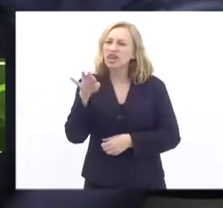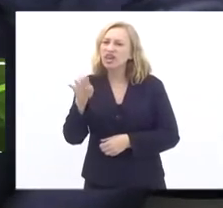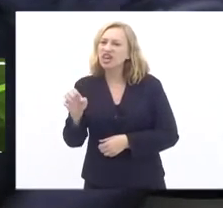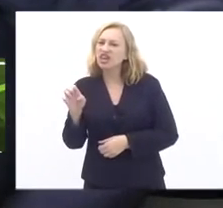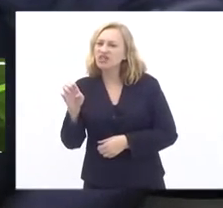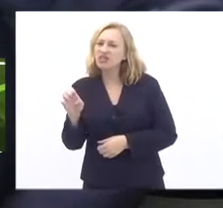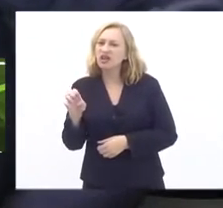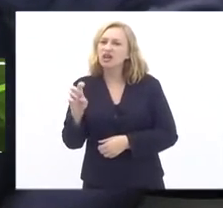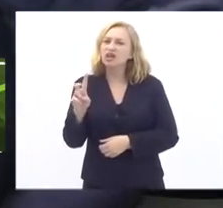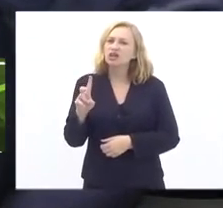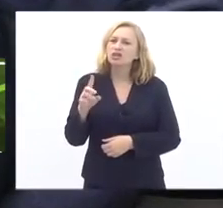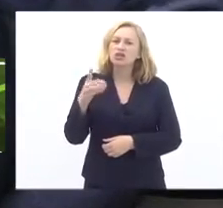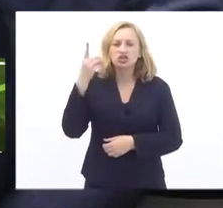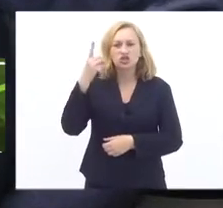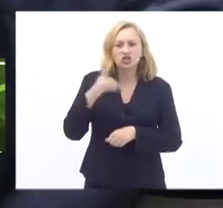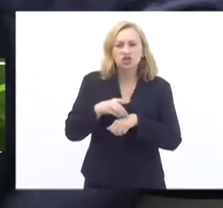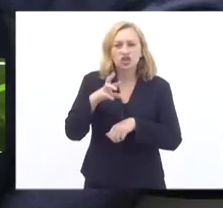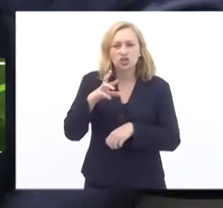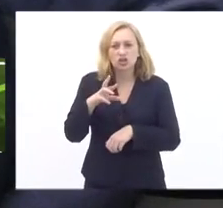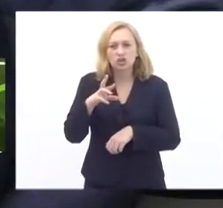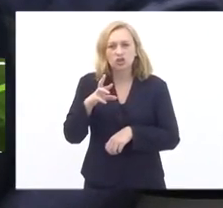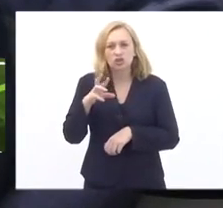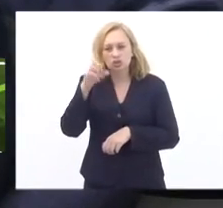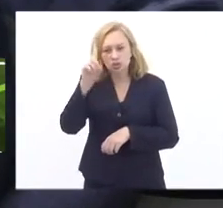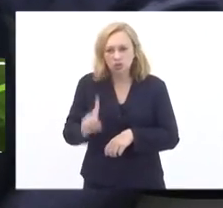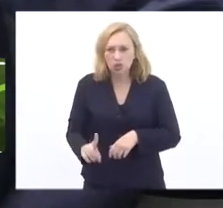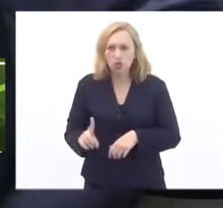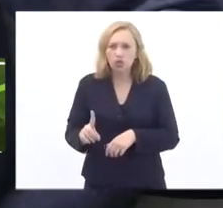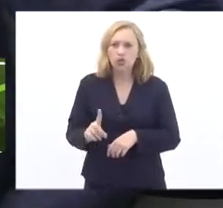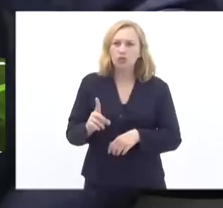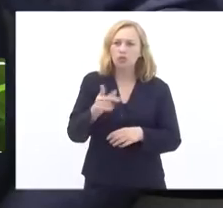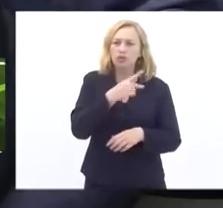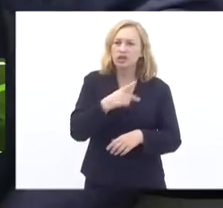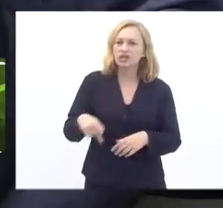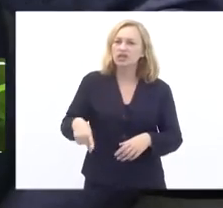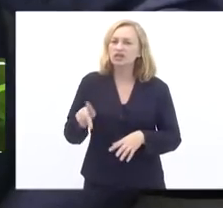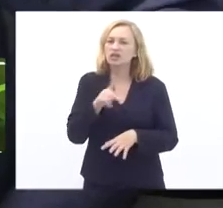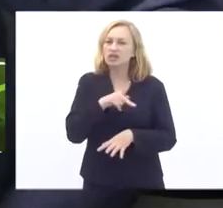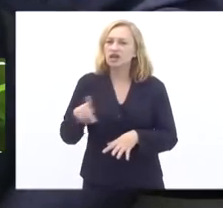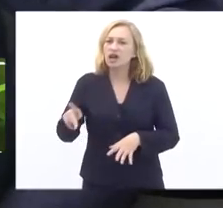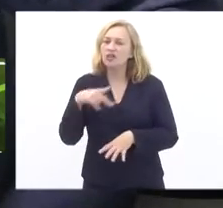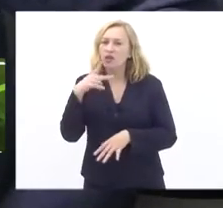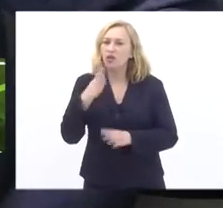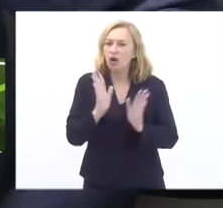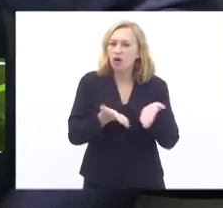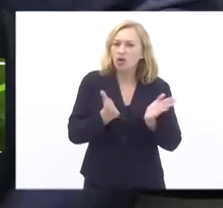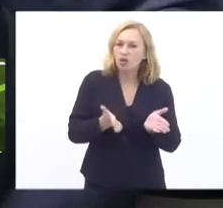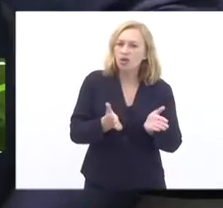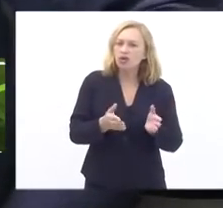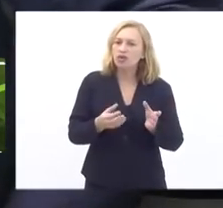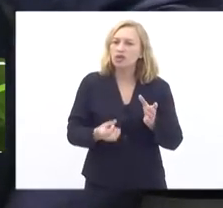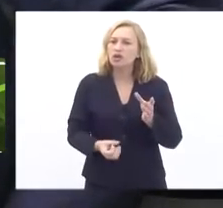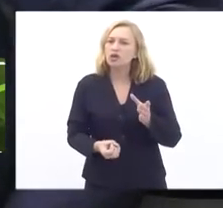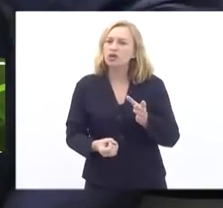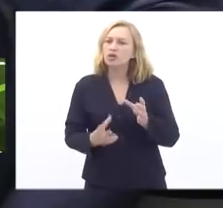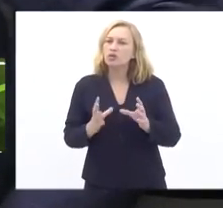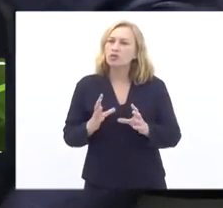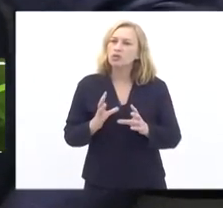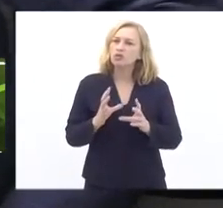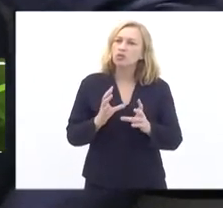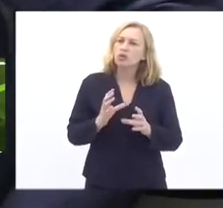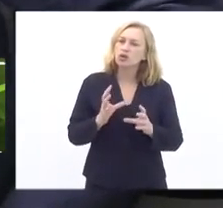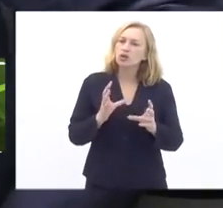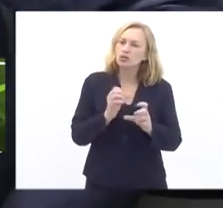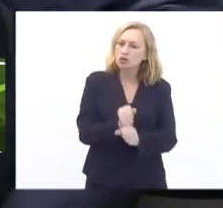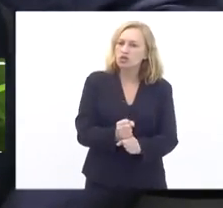o diretor-presidente Antônio Sanches disse agora. O break-even foi um cálculo feito pela CAPET para que